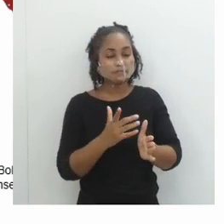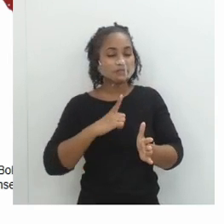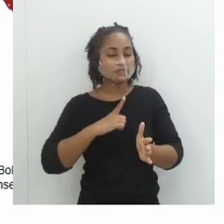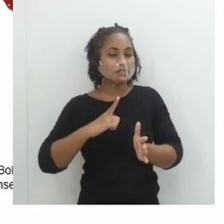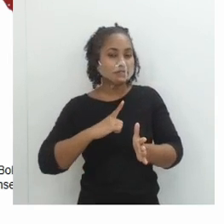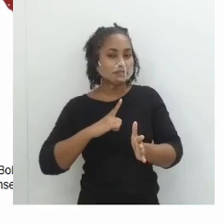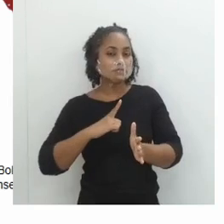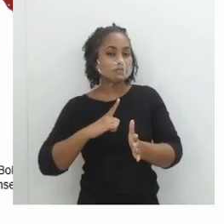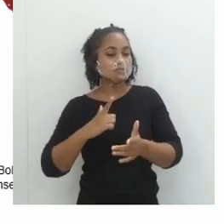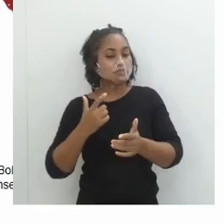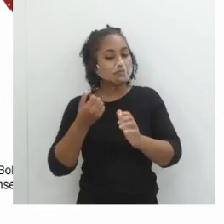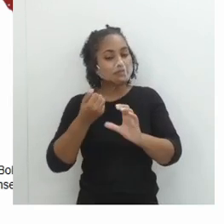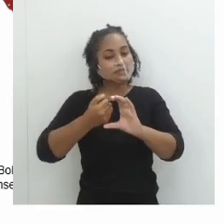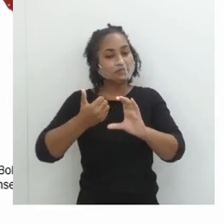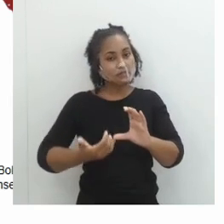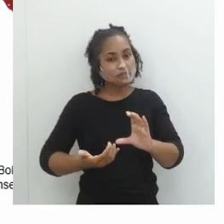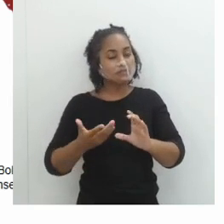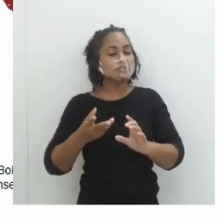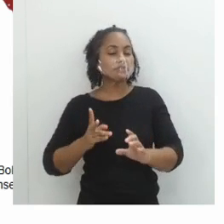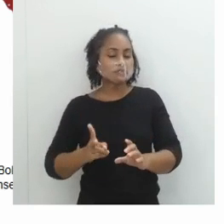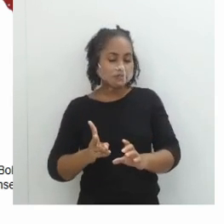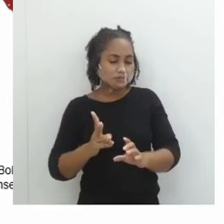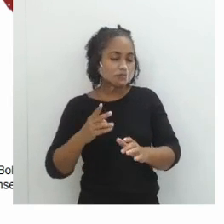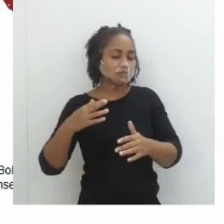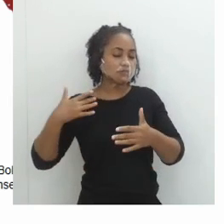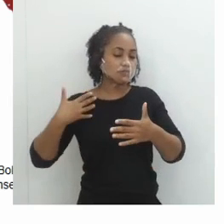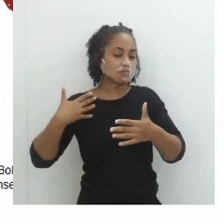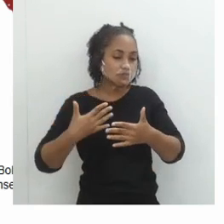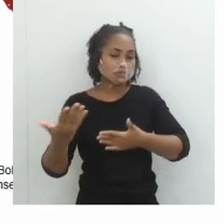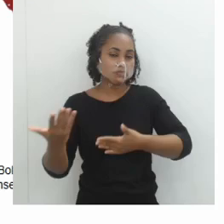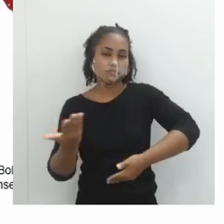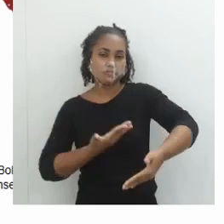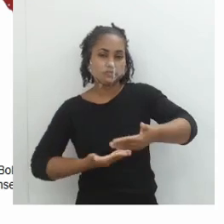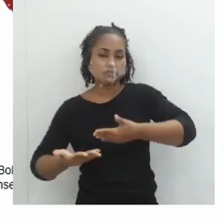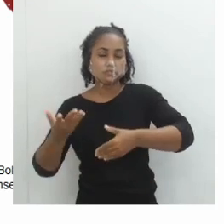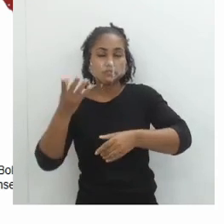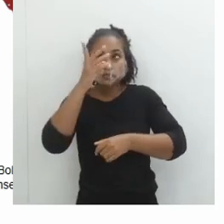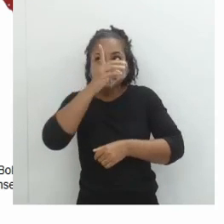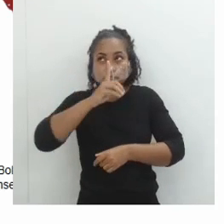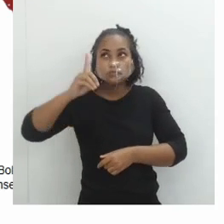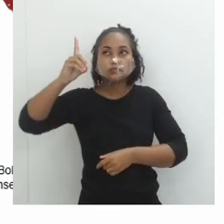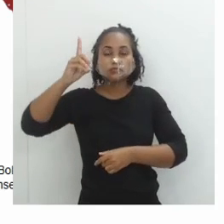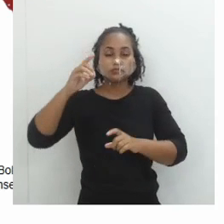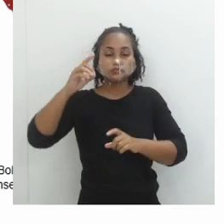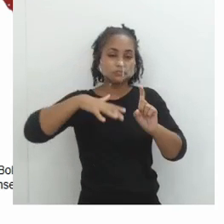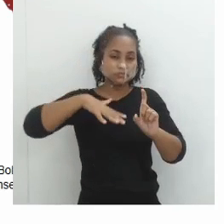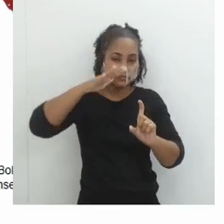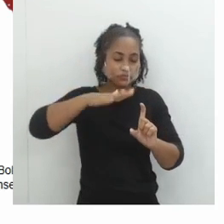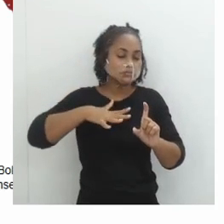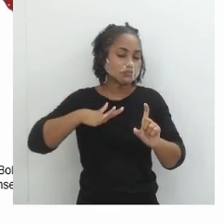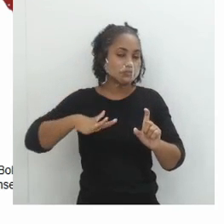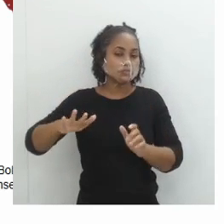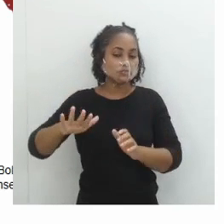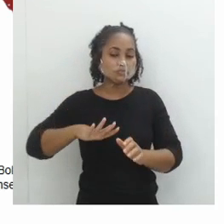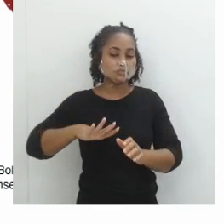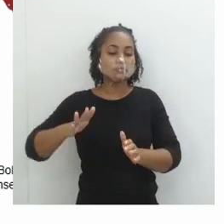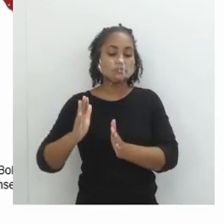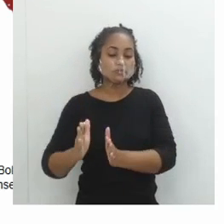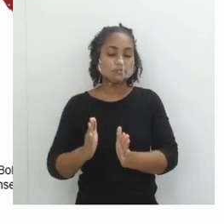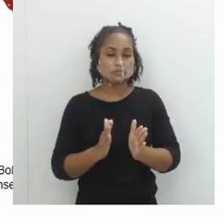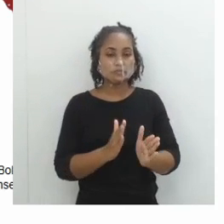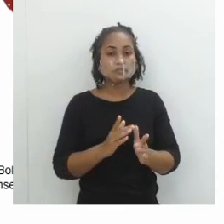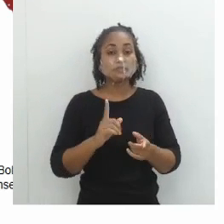a fazer parte e trazer relações com os deuses mitológicos da época de cada povo e